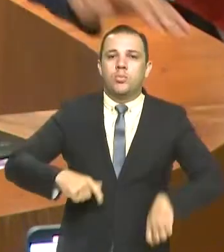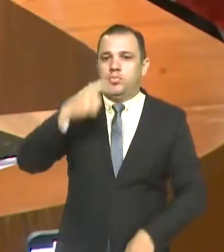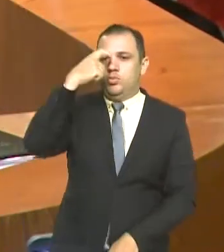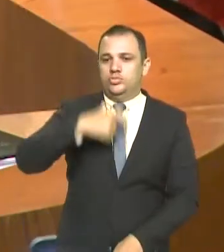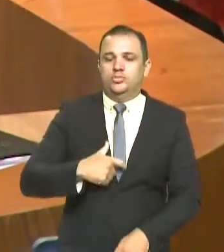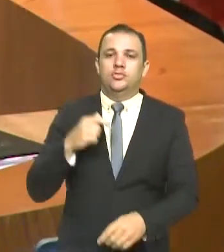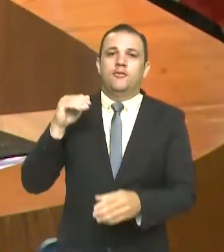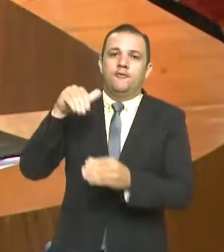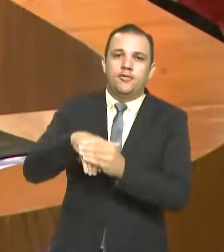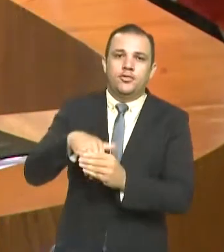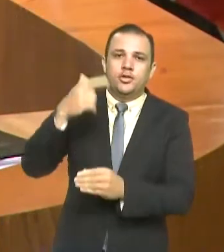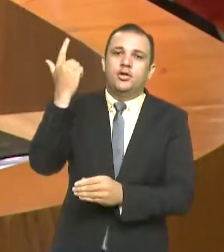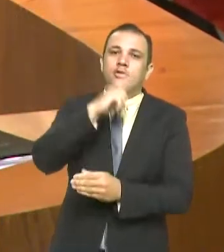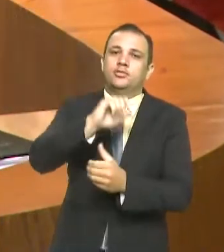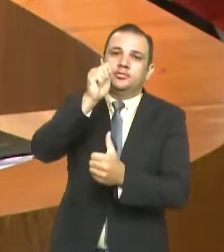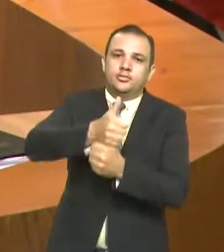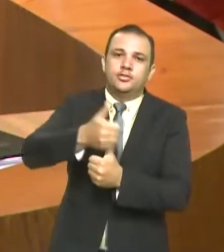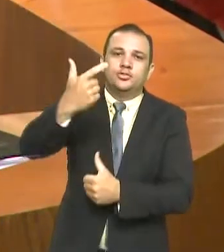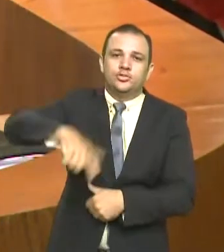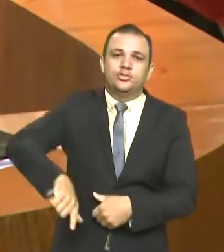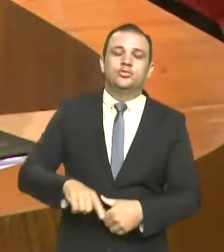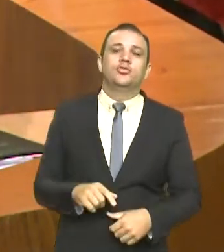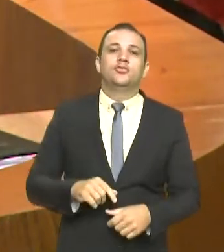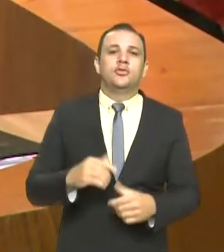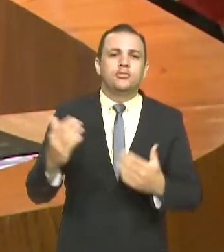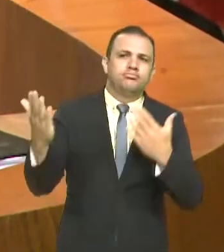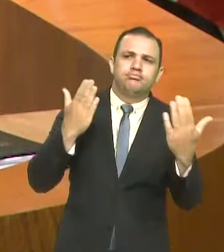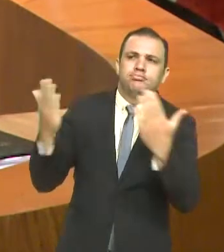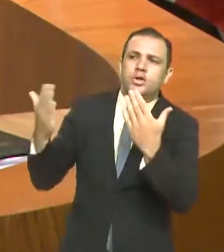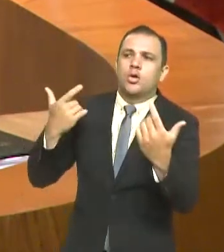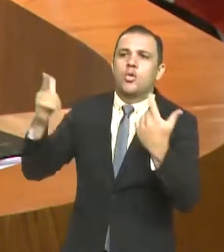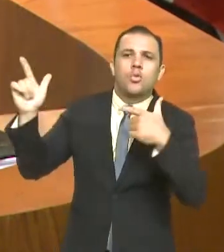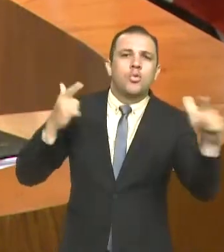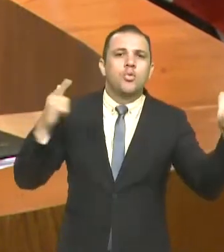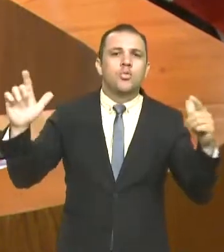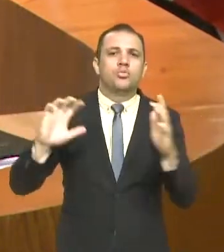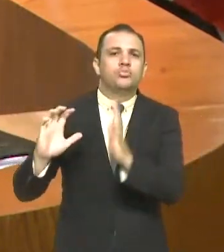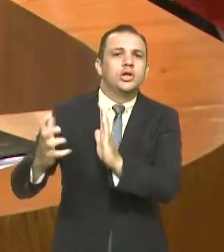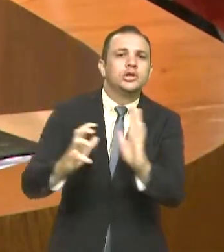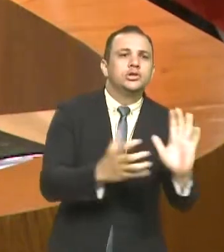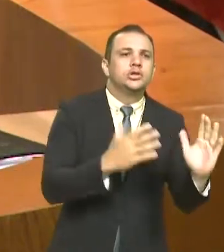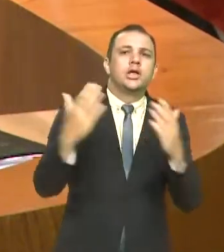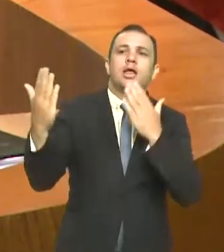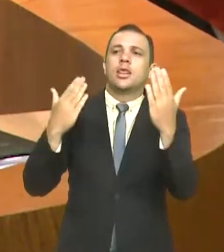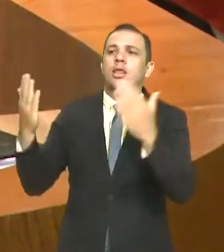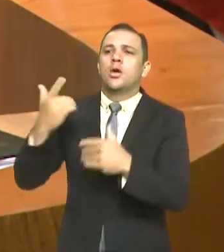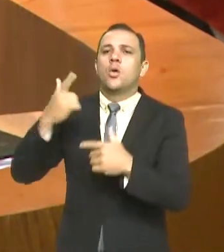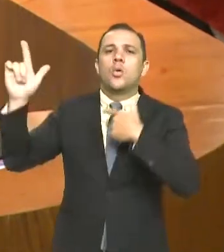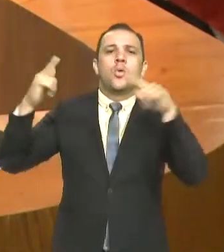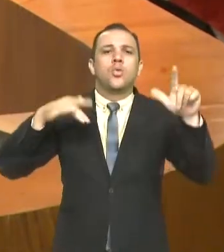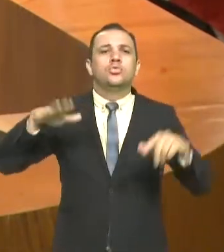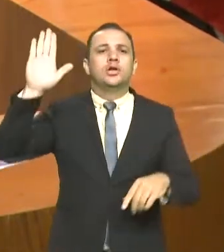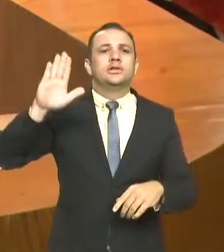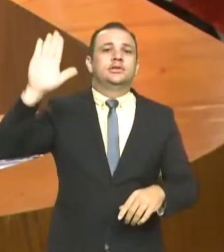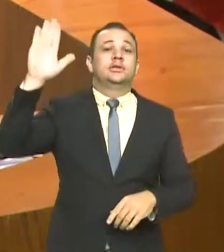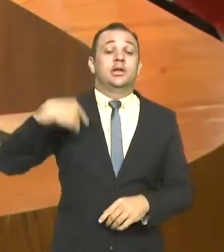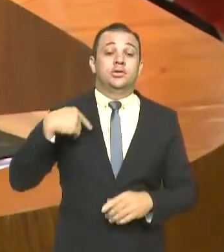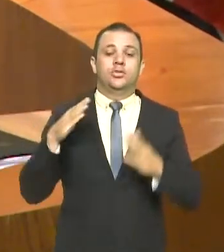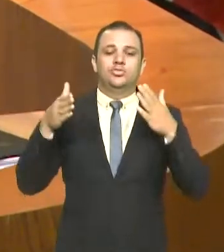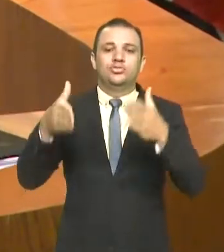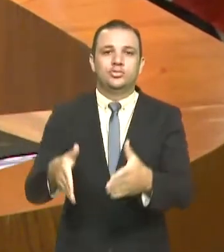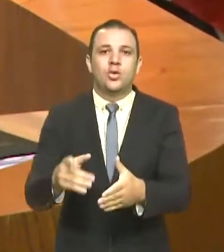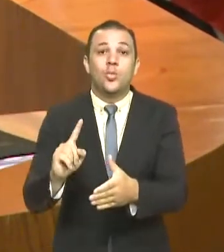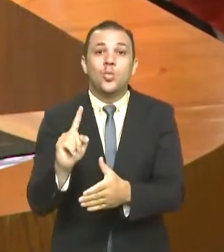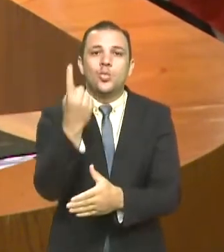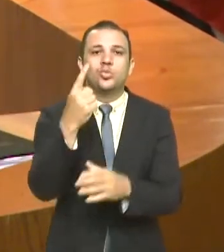eleito. Analisando todas as demais candidaturas, todos os demais partidos, Deus me canalizou para o único lugar onde eu poderia